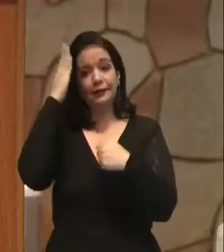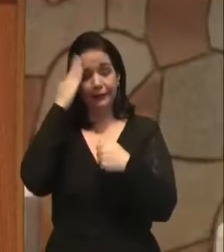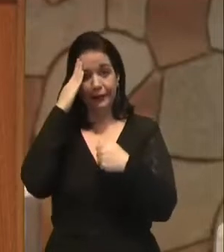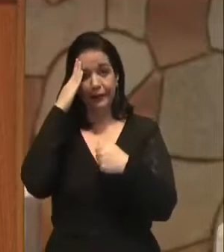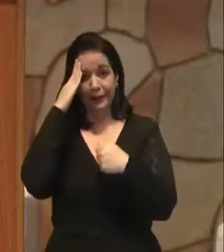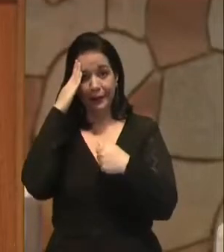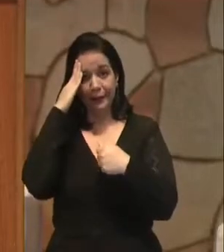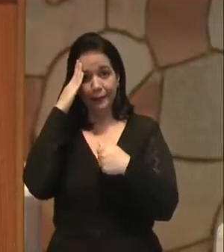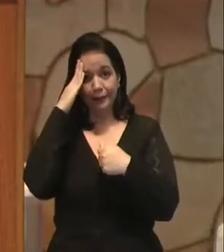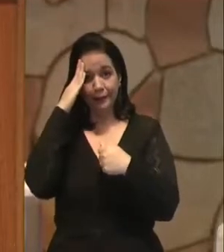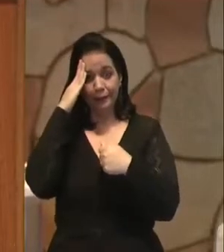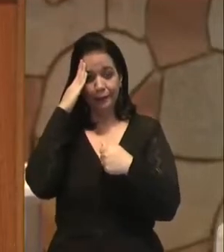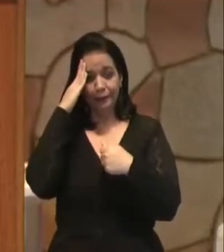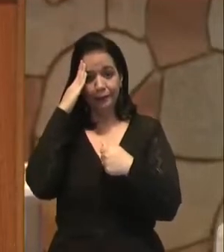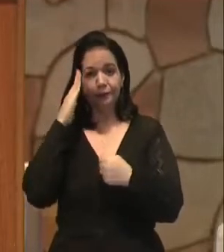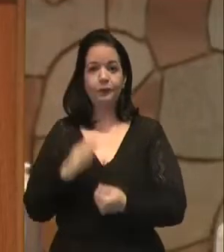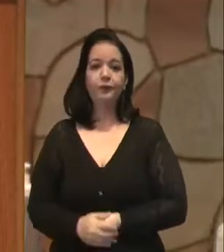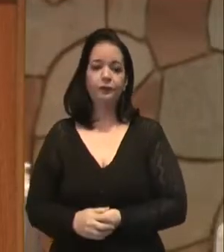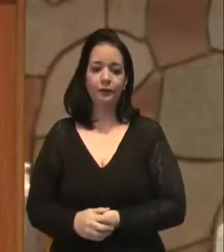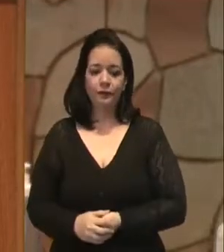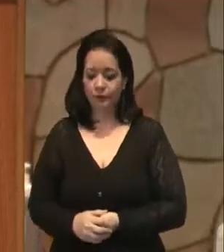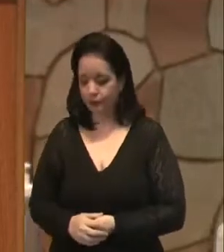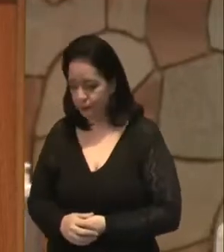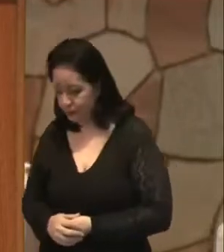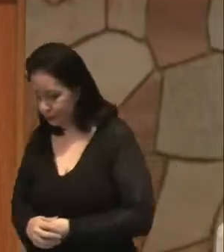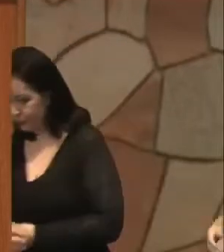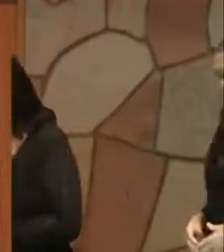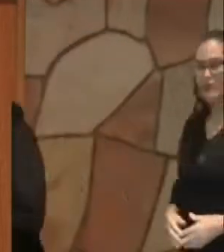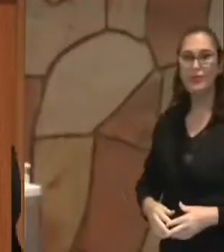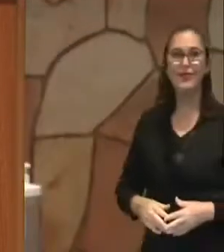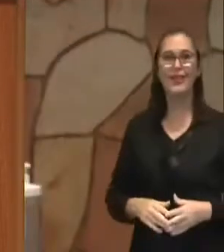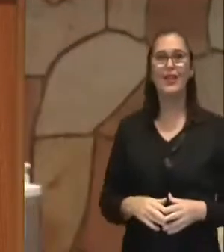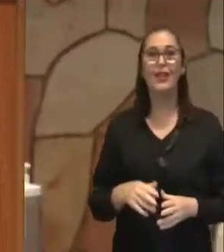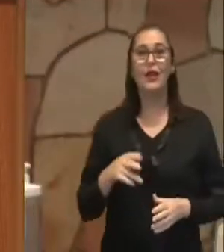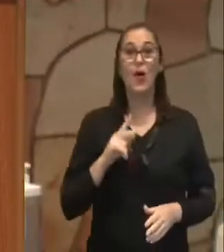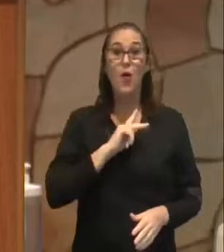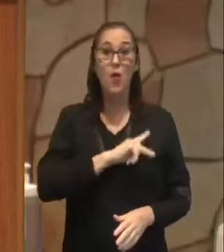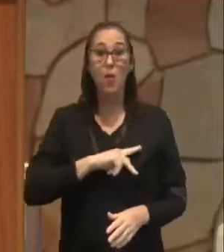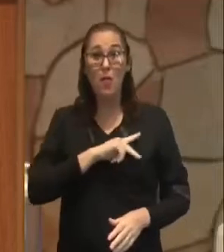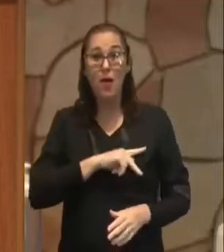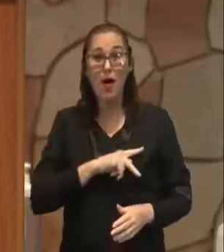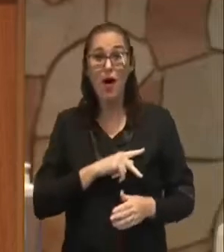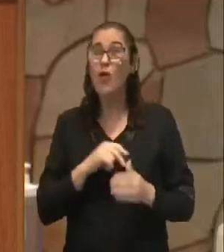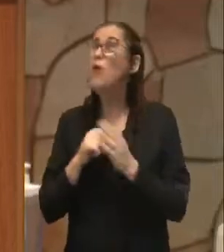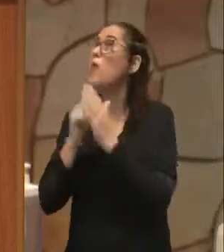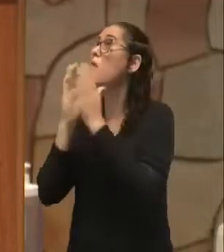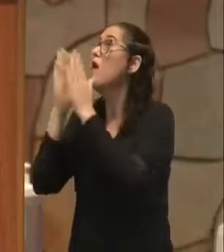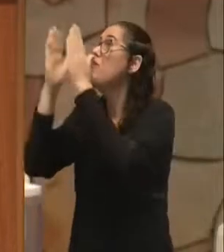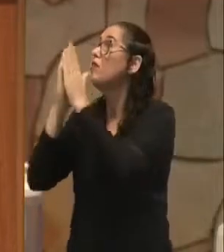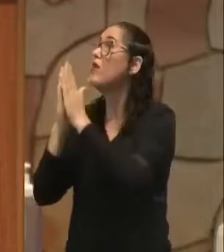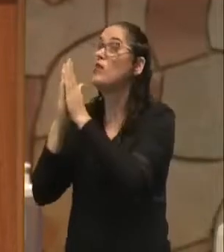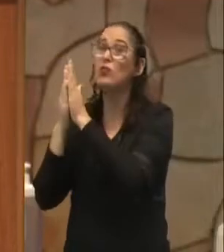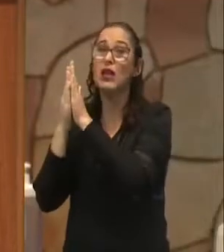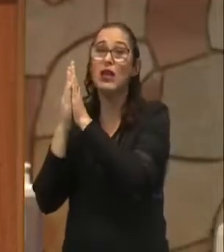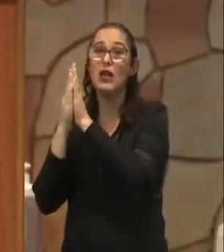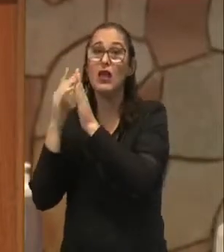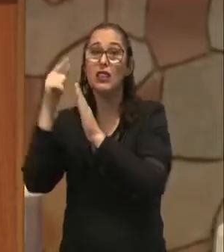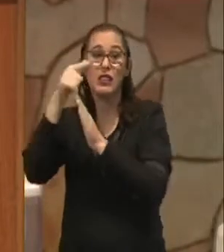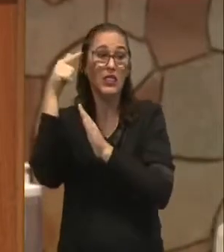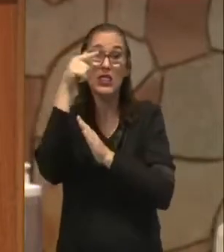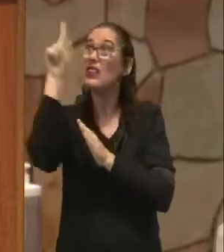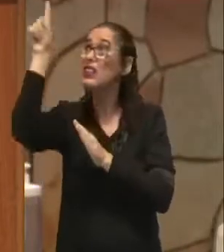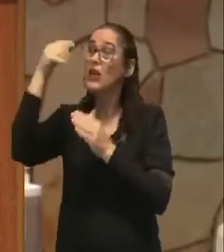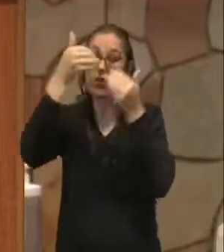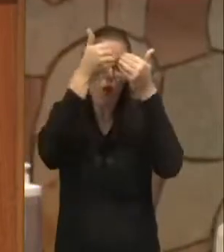Eles precisavam compreender. E Paulo ora para que os olhos deles fossem então iluminados pelo próprio Espírito de